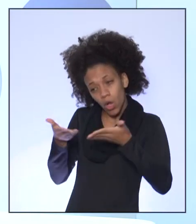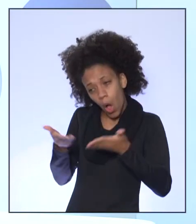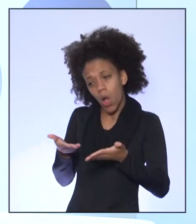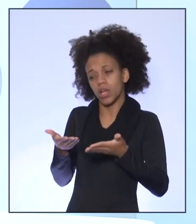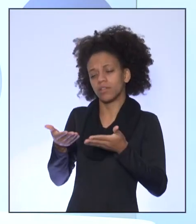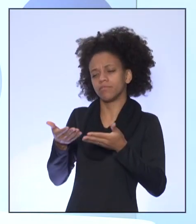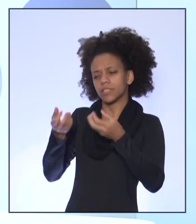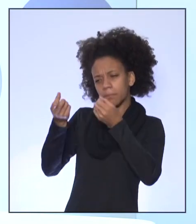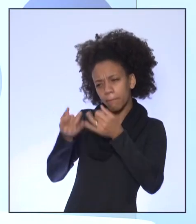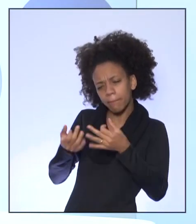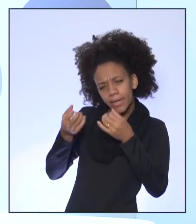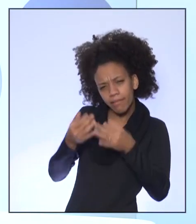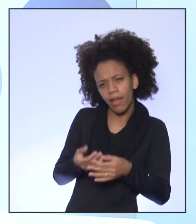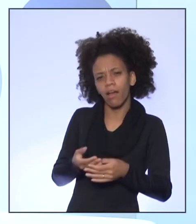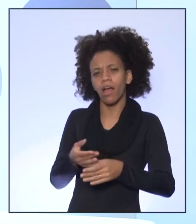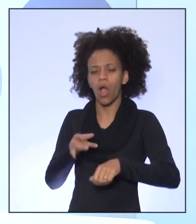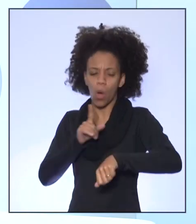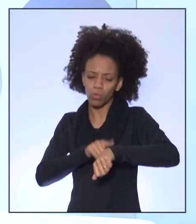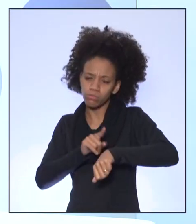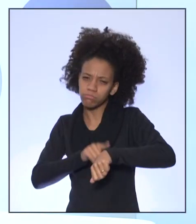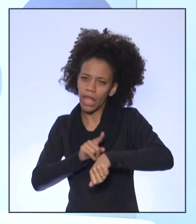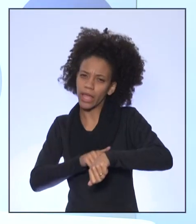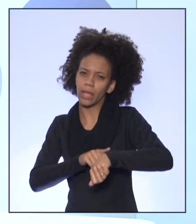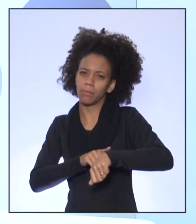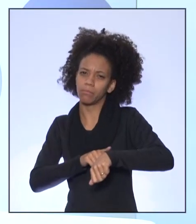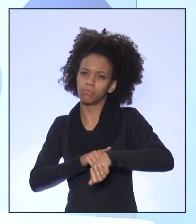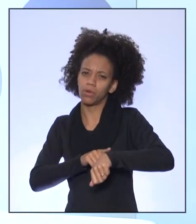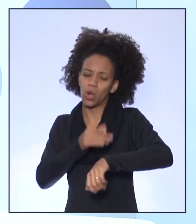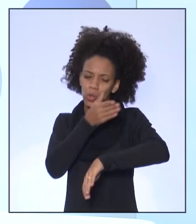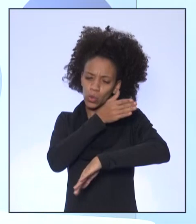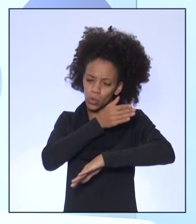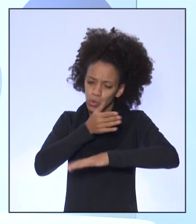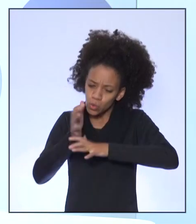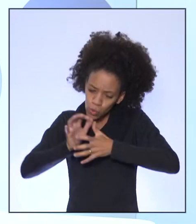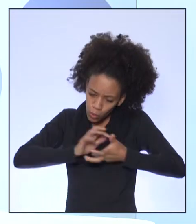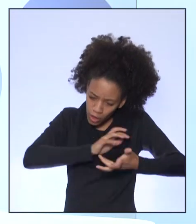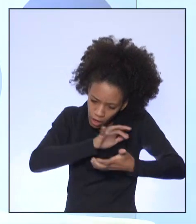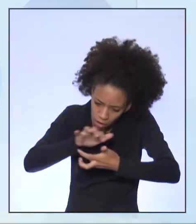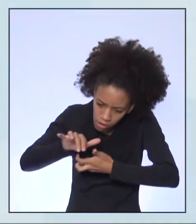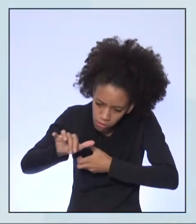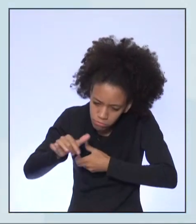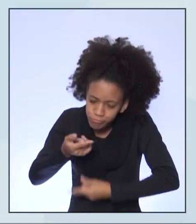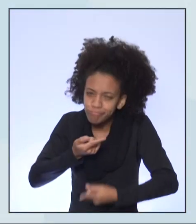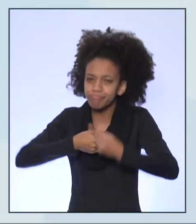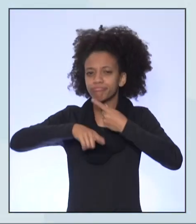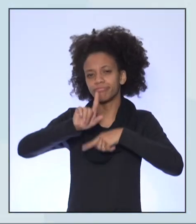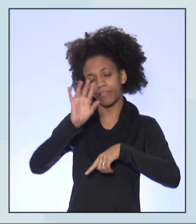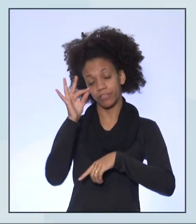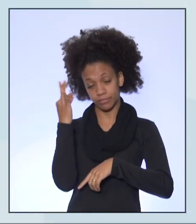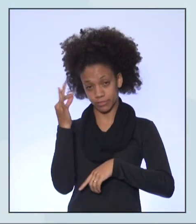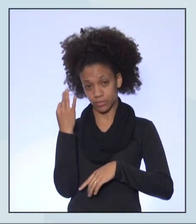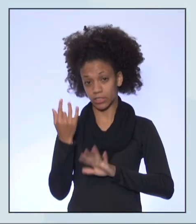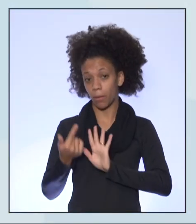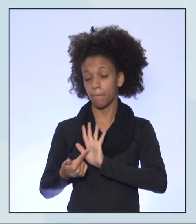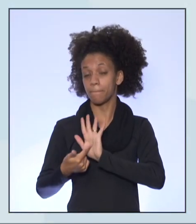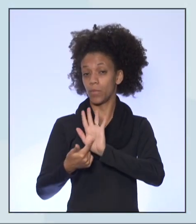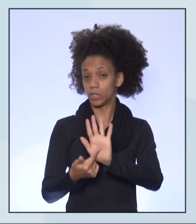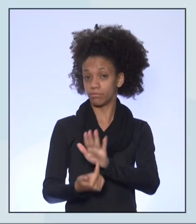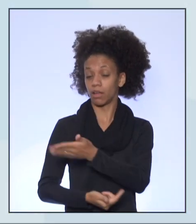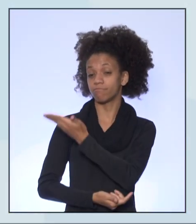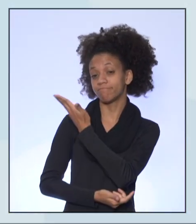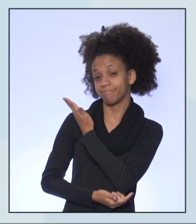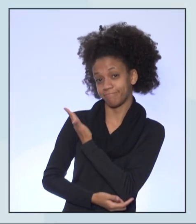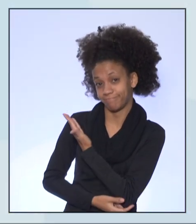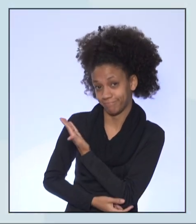da cronologia, a cronologia do processo revolucionário francês. Então, eu vou deixar aqui na tela a cronologia e